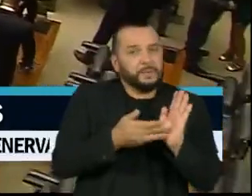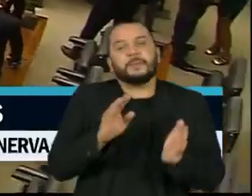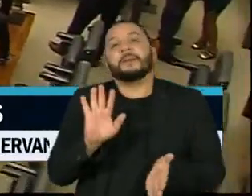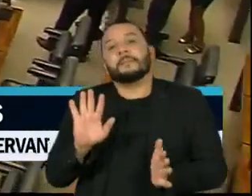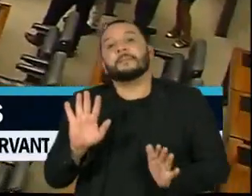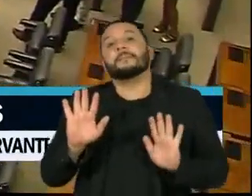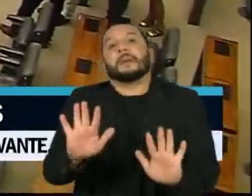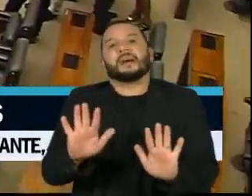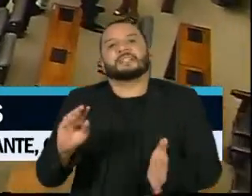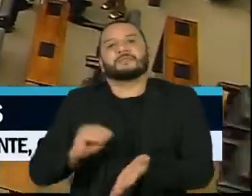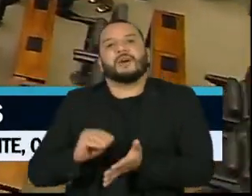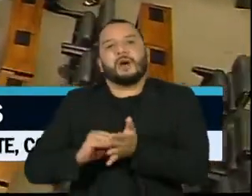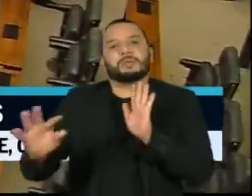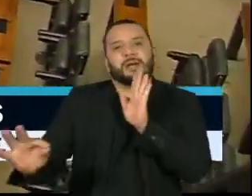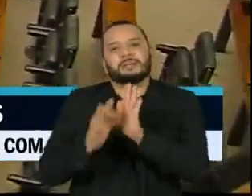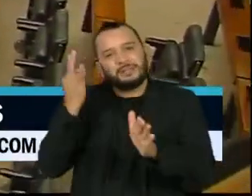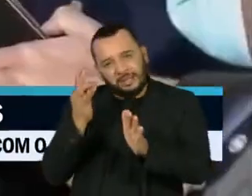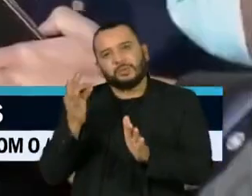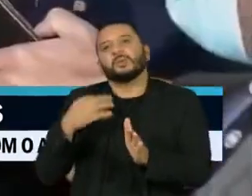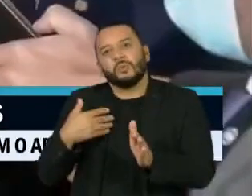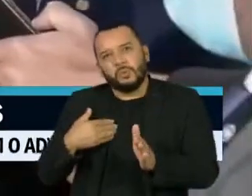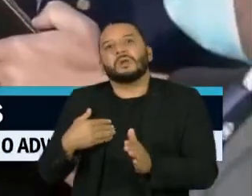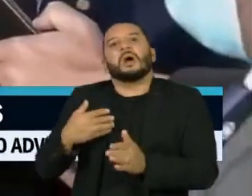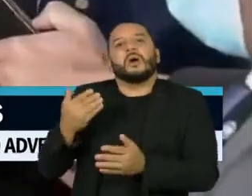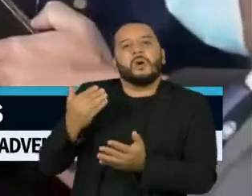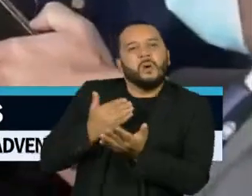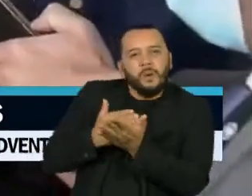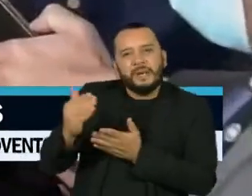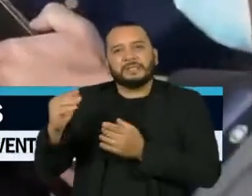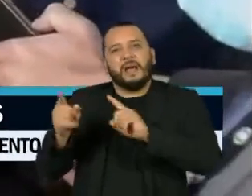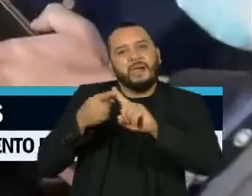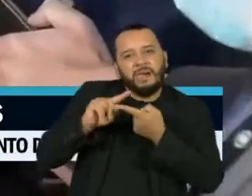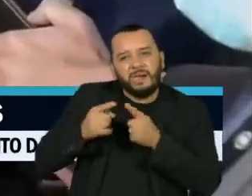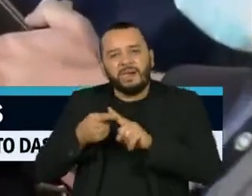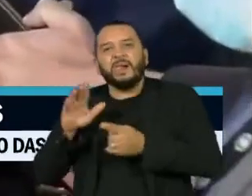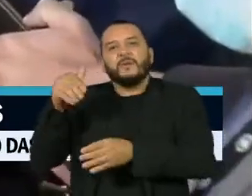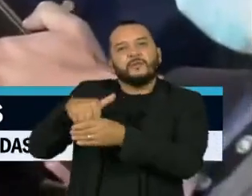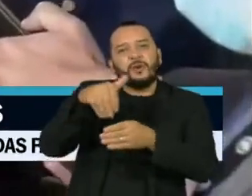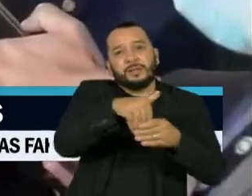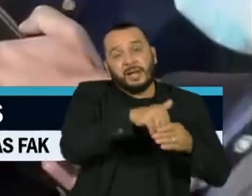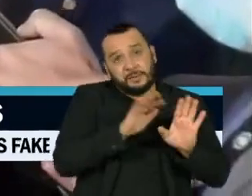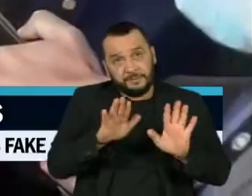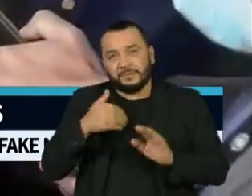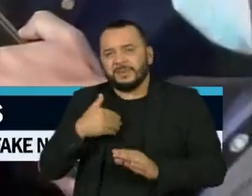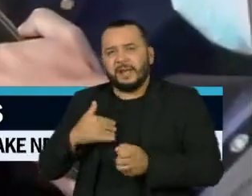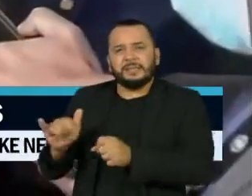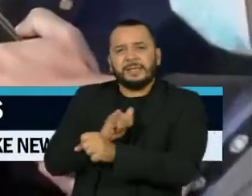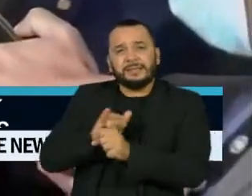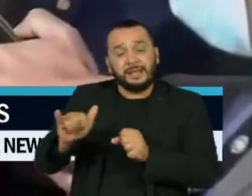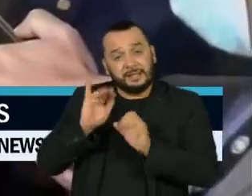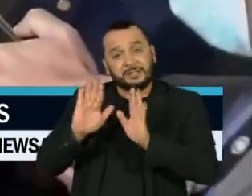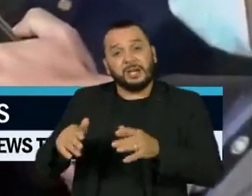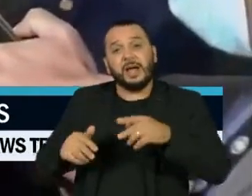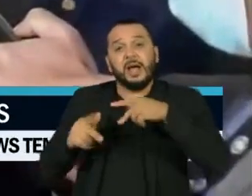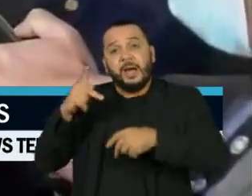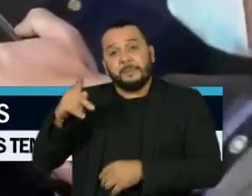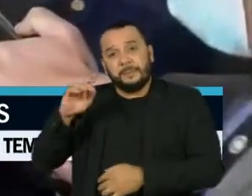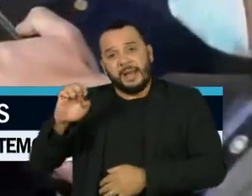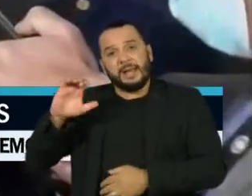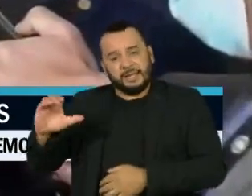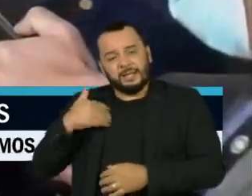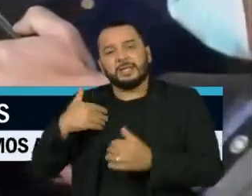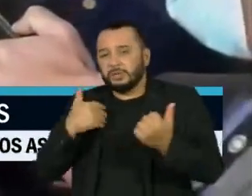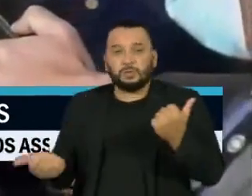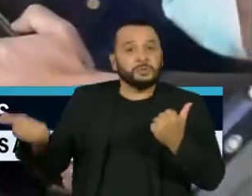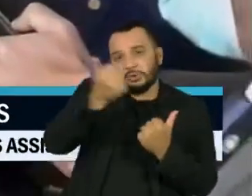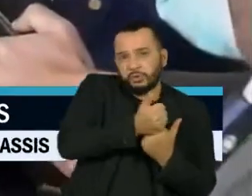assinaturas necessárias para começar a tramitar. A estratégia de substituir as PECs pela proposta de lei complementar conta com o apoio